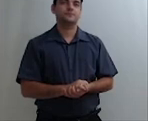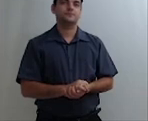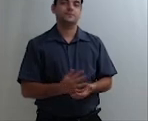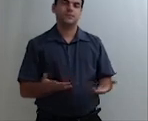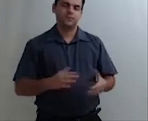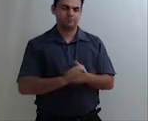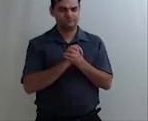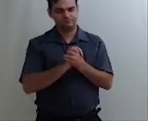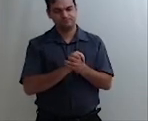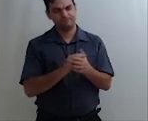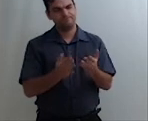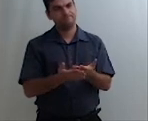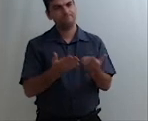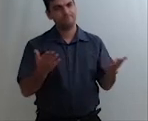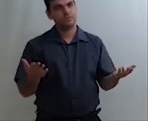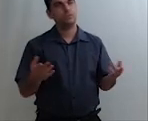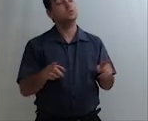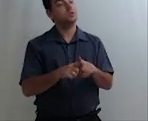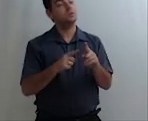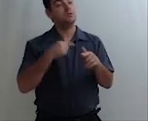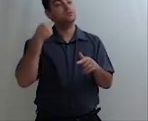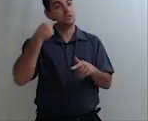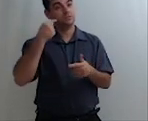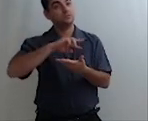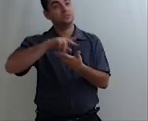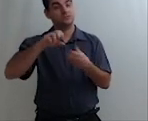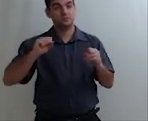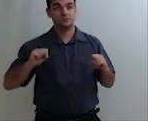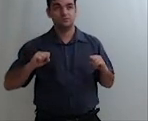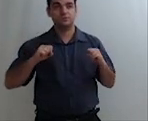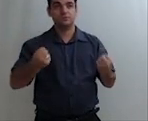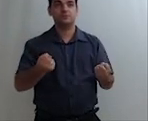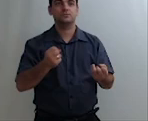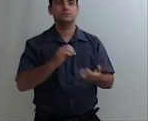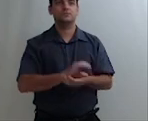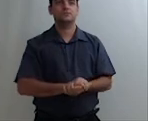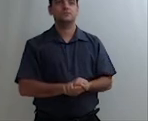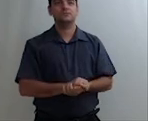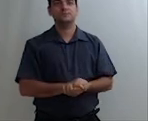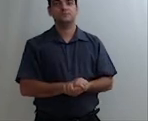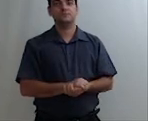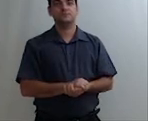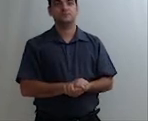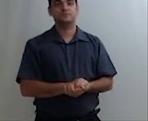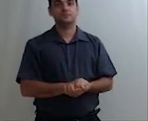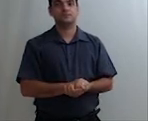o Dr Thiago né Thiago a pronúncia